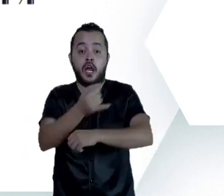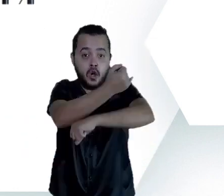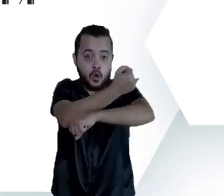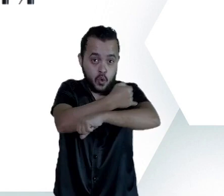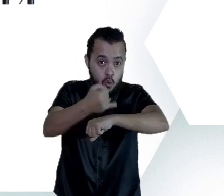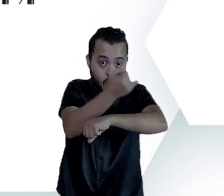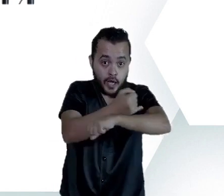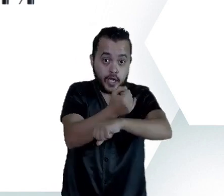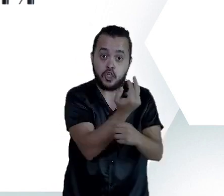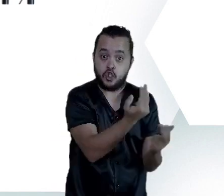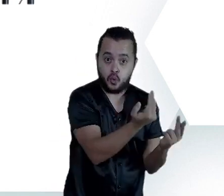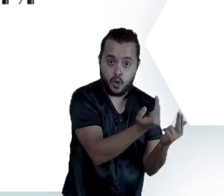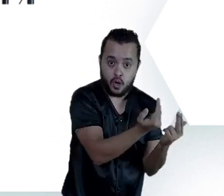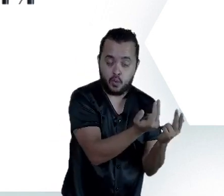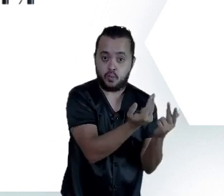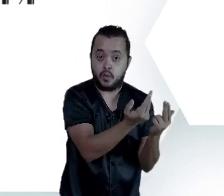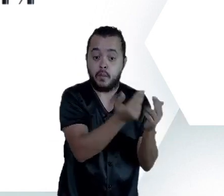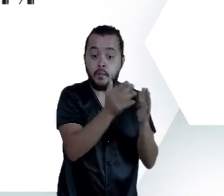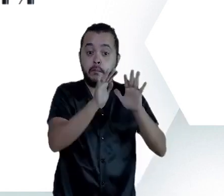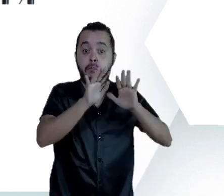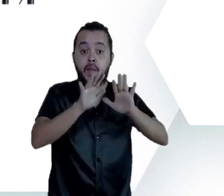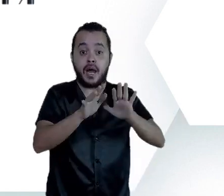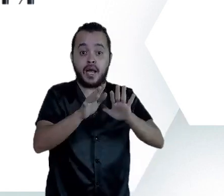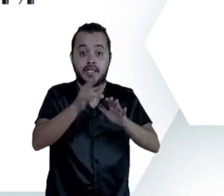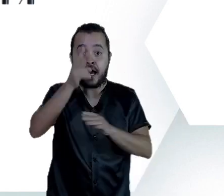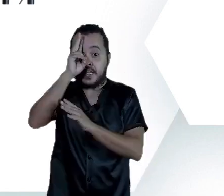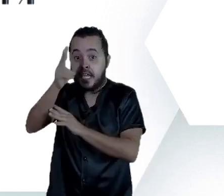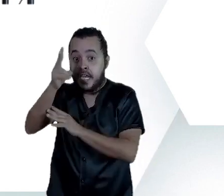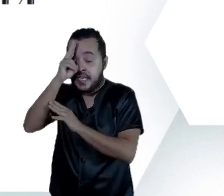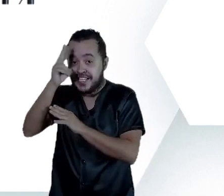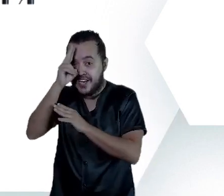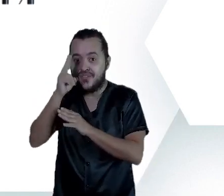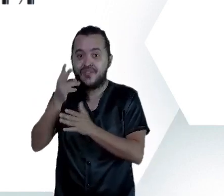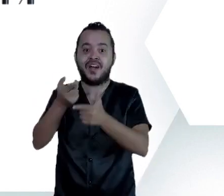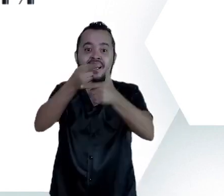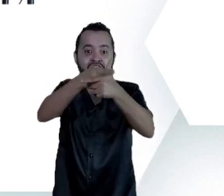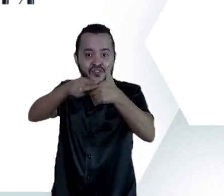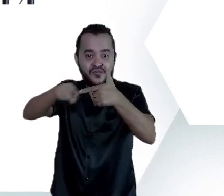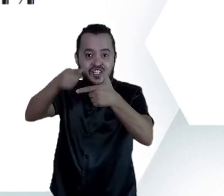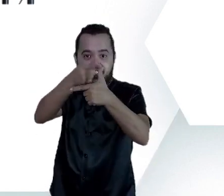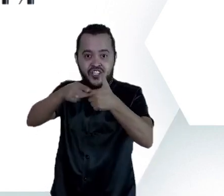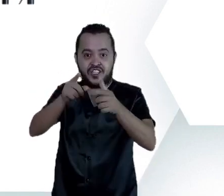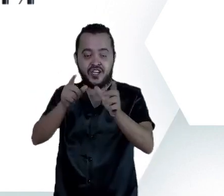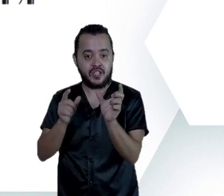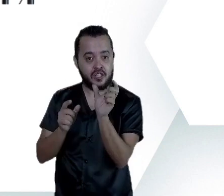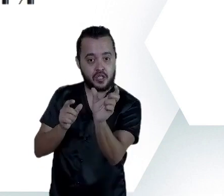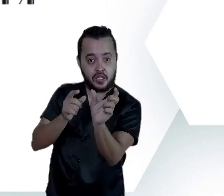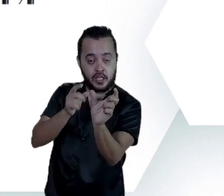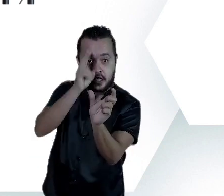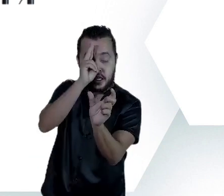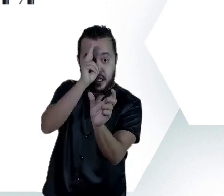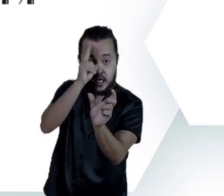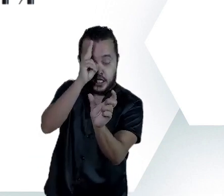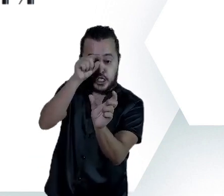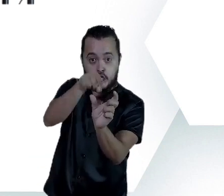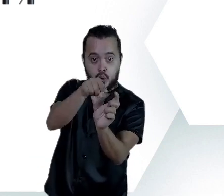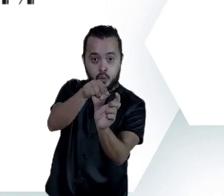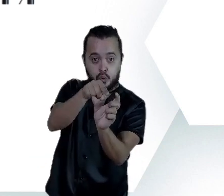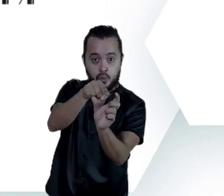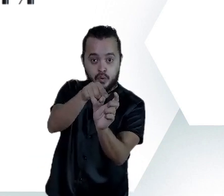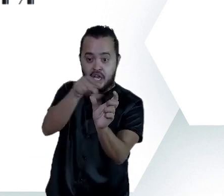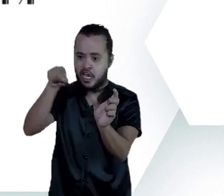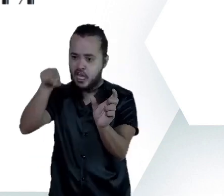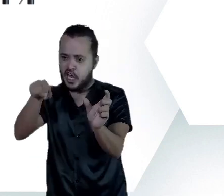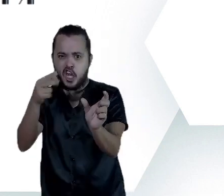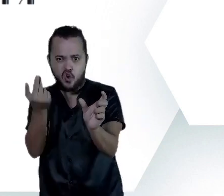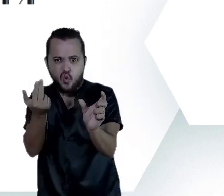é a mesma e a tensão se divide. Então a tensão que eu tenho na resistência 1 aqui, ó, ela é